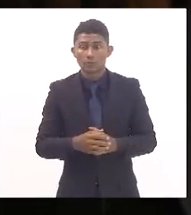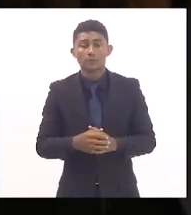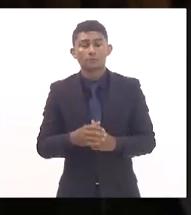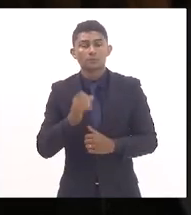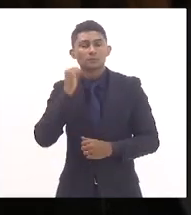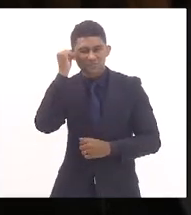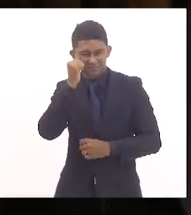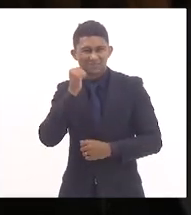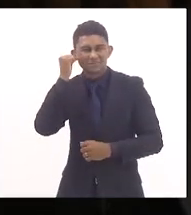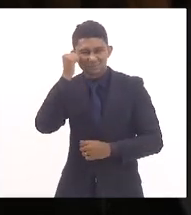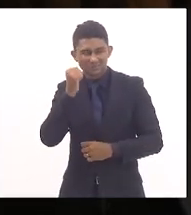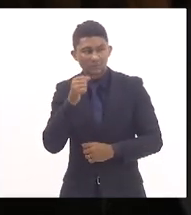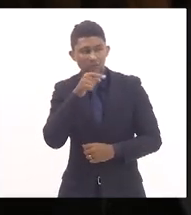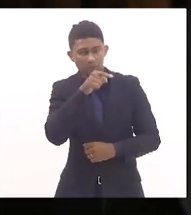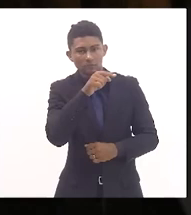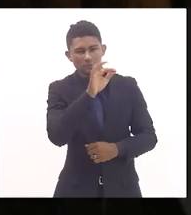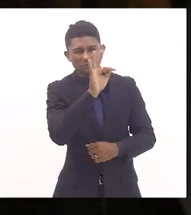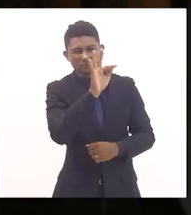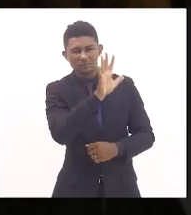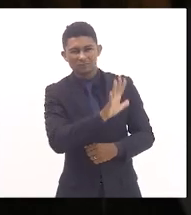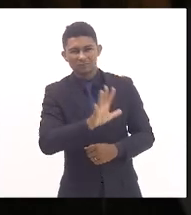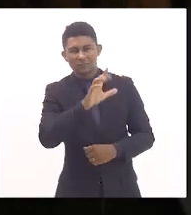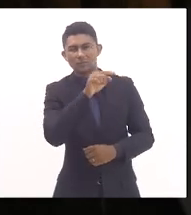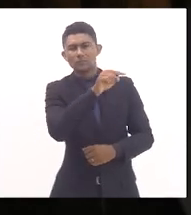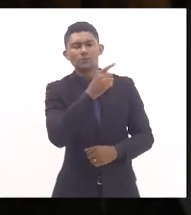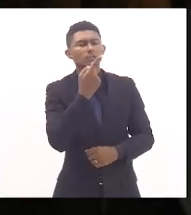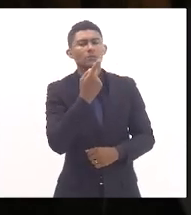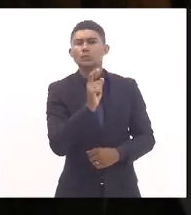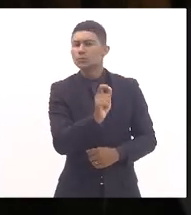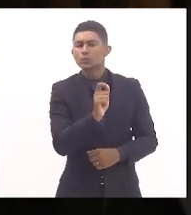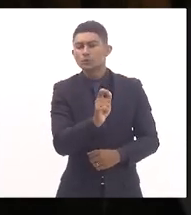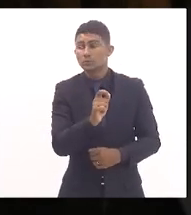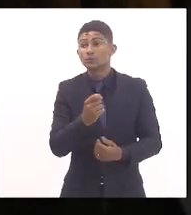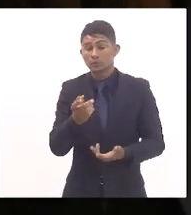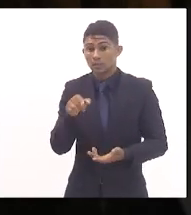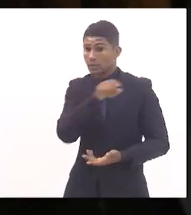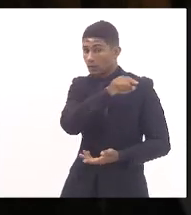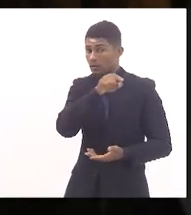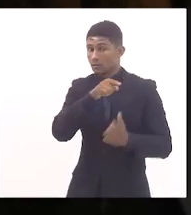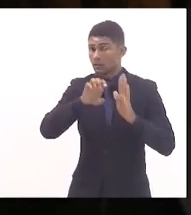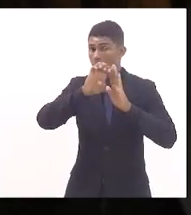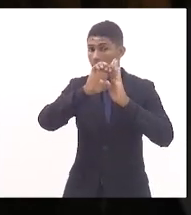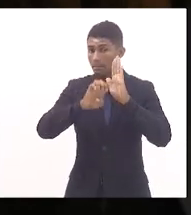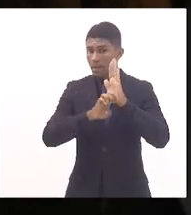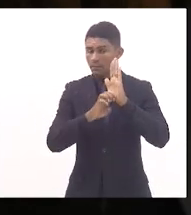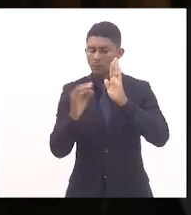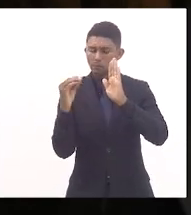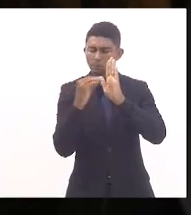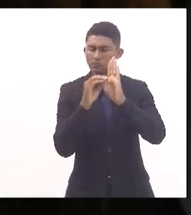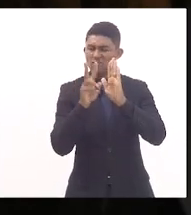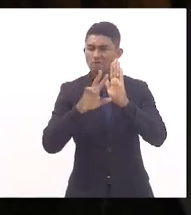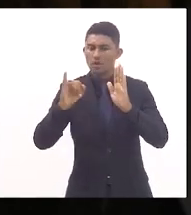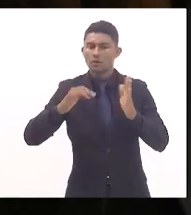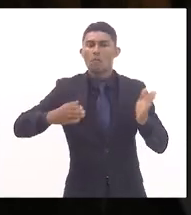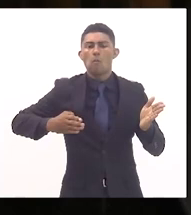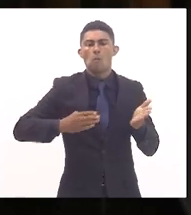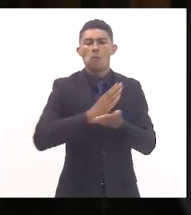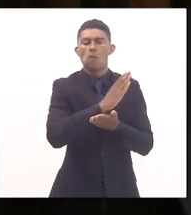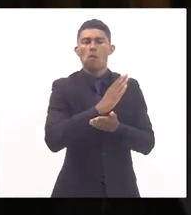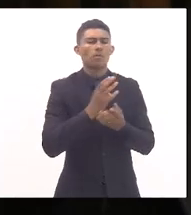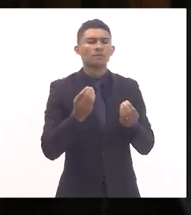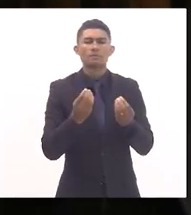Senado Federal dizer que vão aprovar uma emenda constitucional para